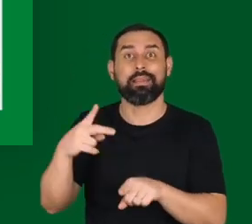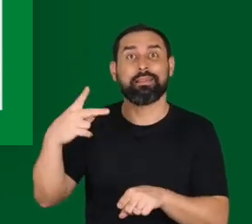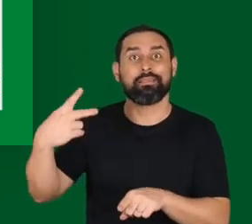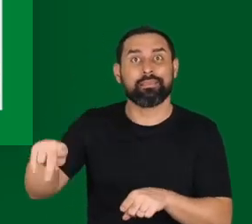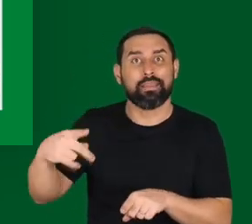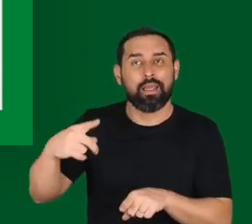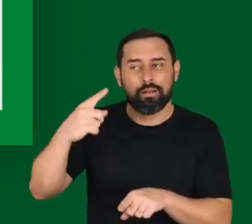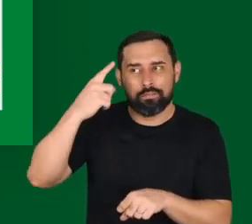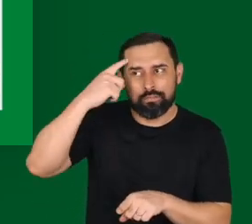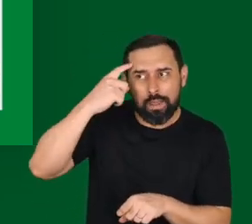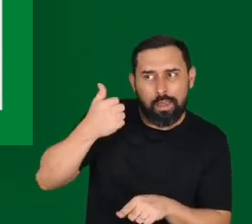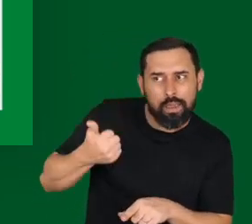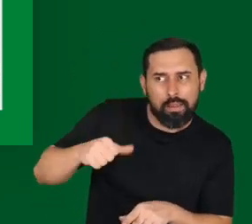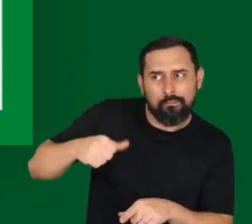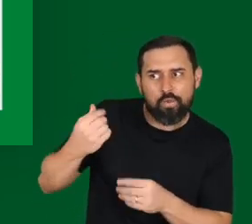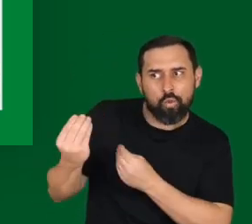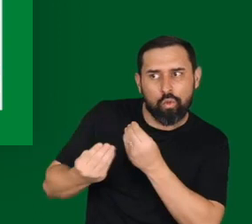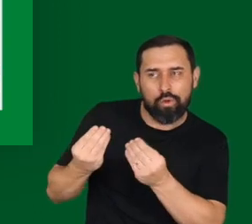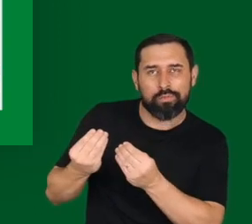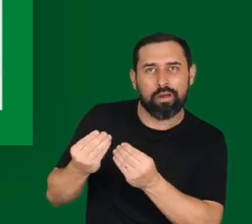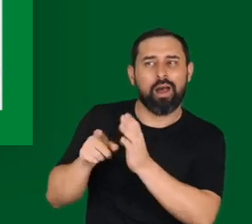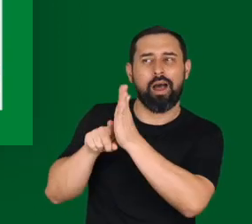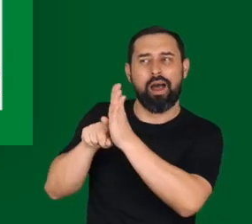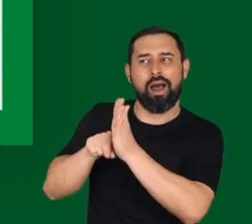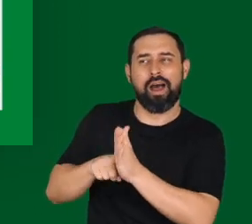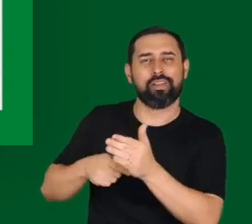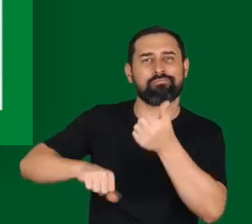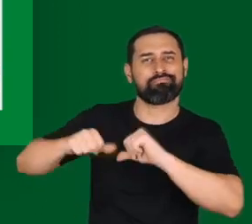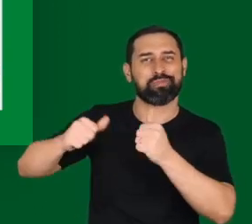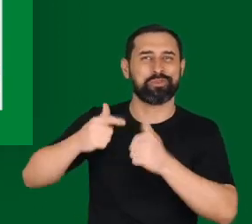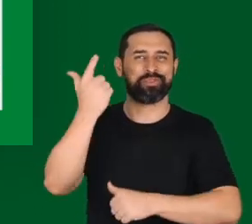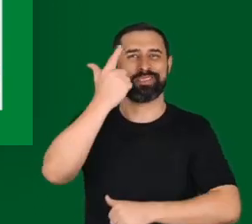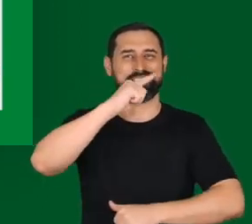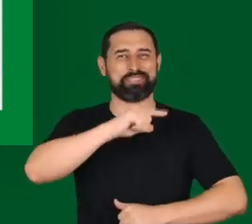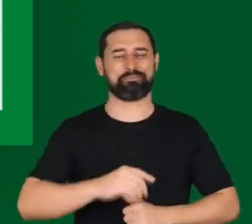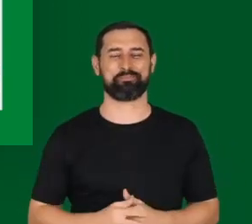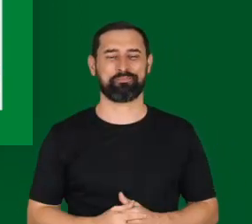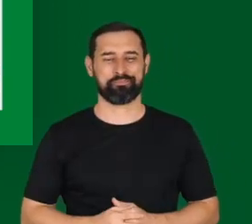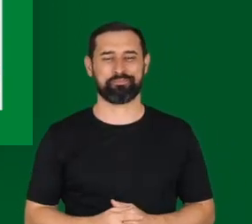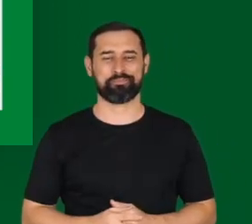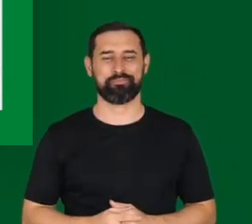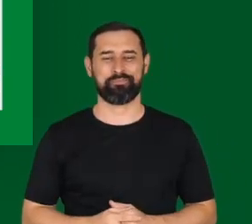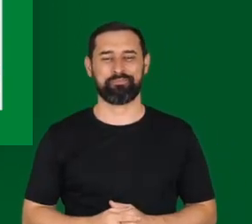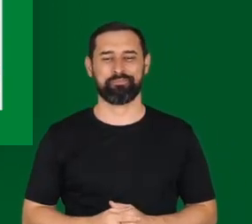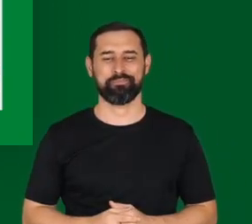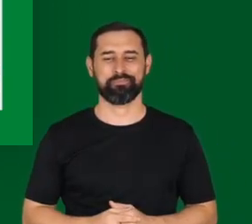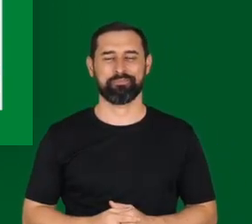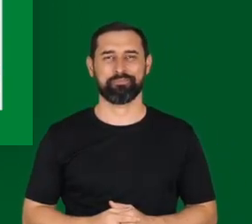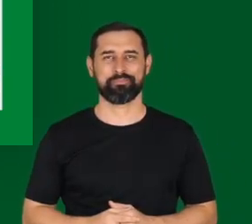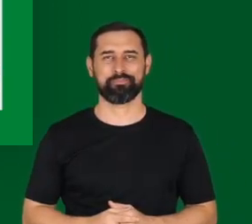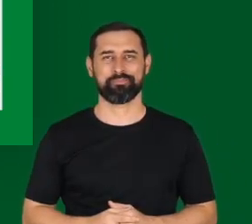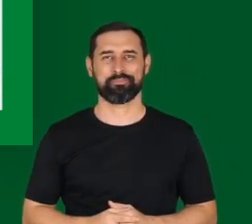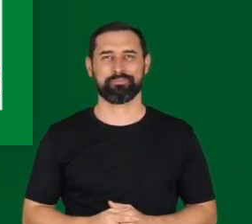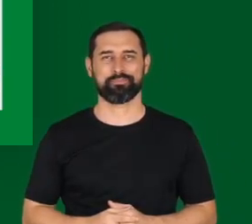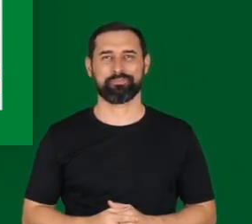colaboração melhor na manipulação e até mesmo uma avaliação do déficit neurológico aí mais completa.